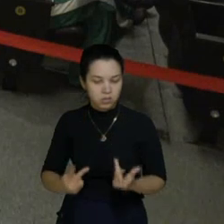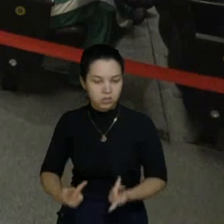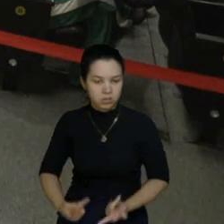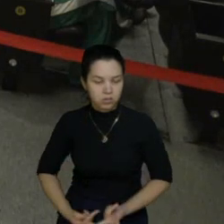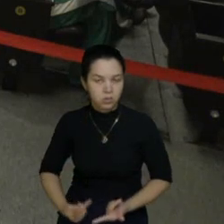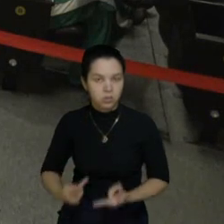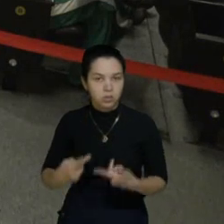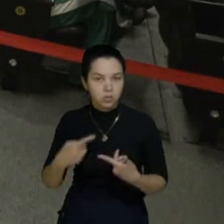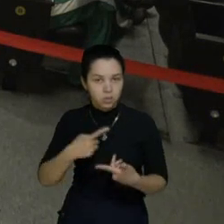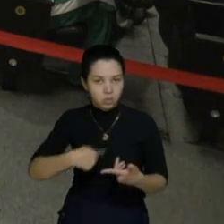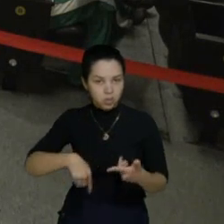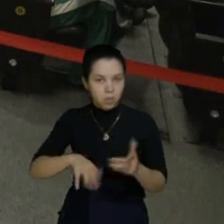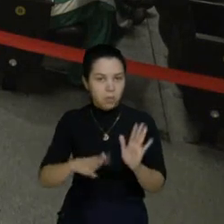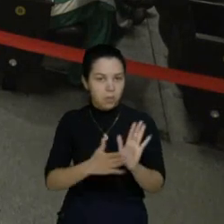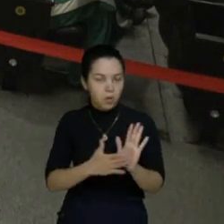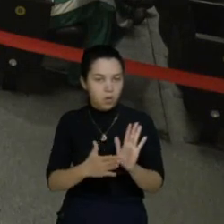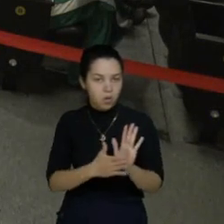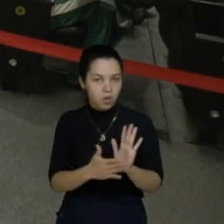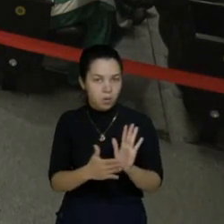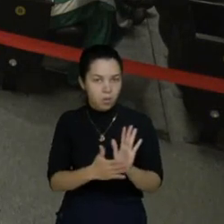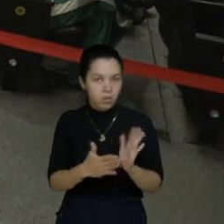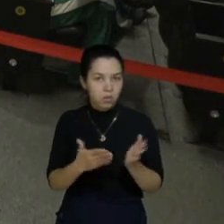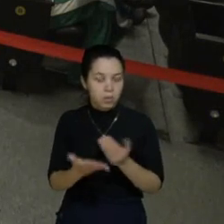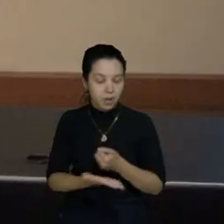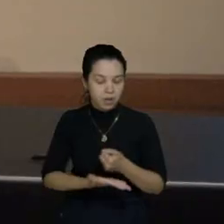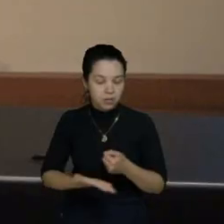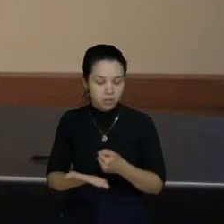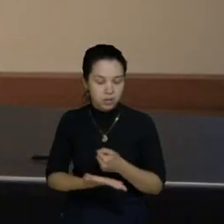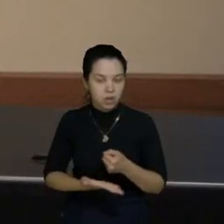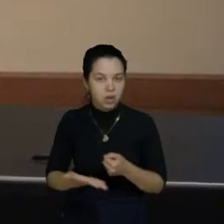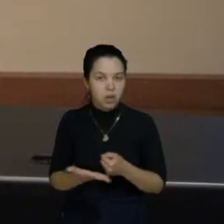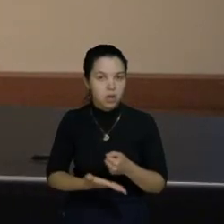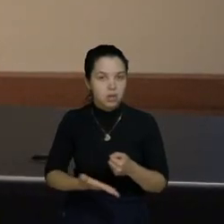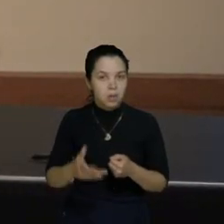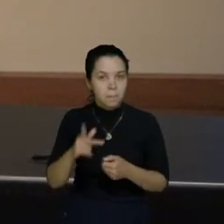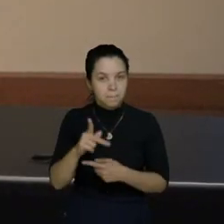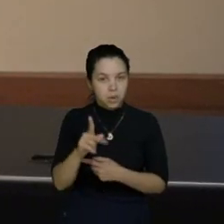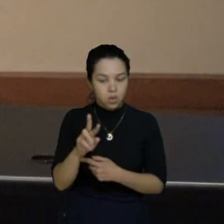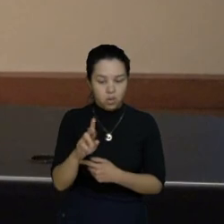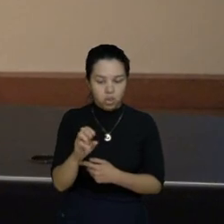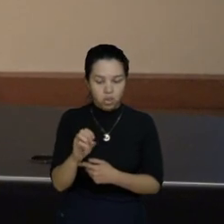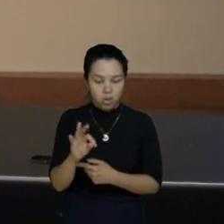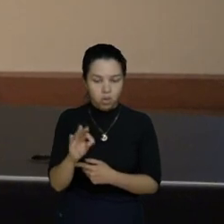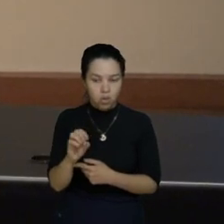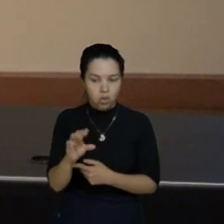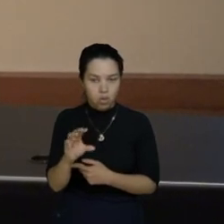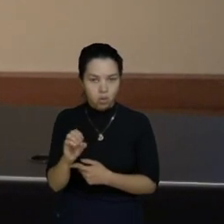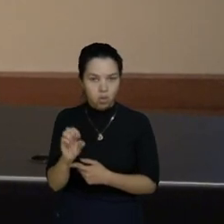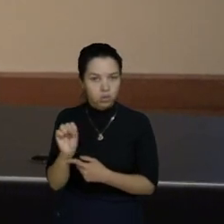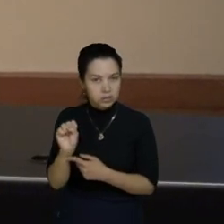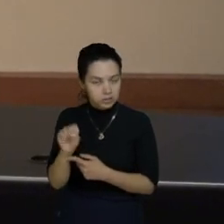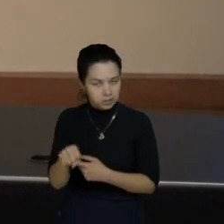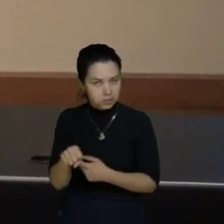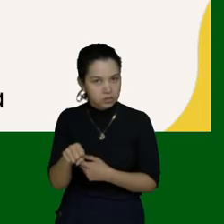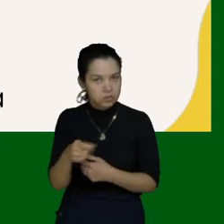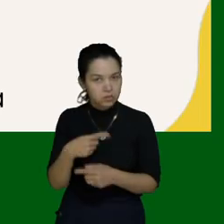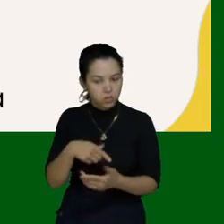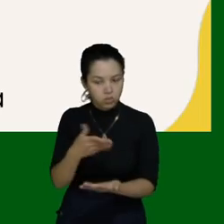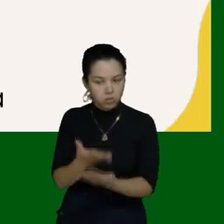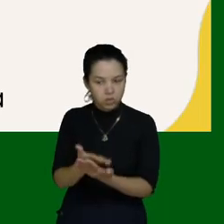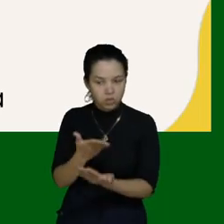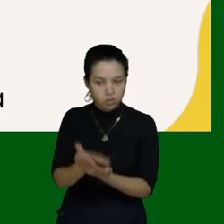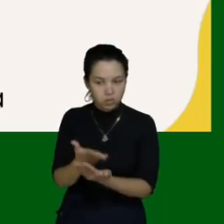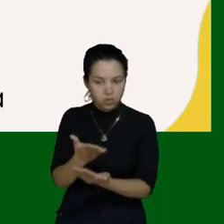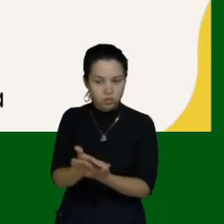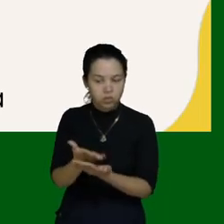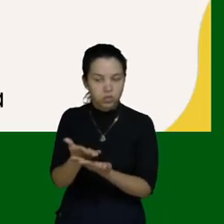nossa proposta é baseada em protocolos sim mas são protocolos que os estudos nos levaram a eles